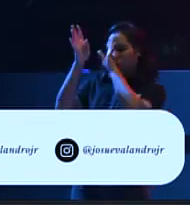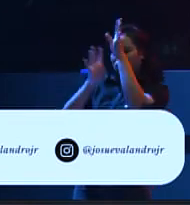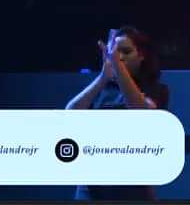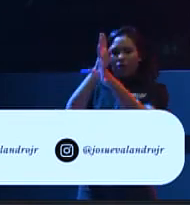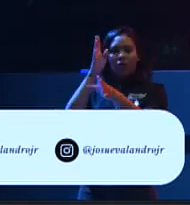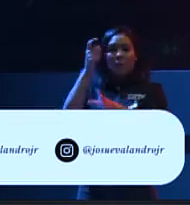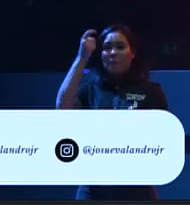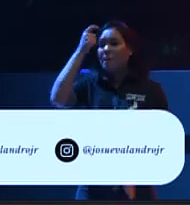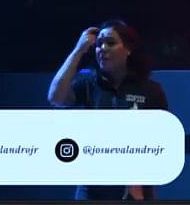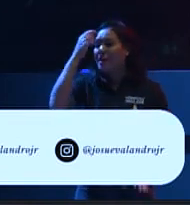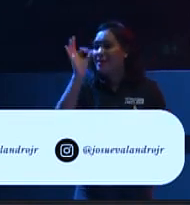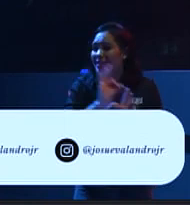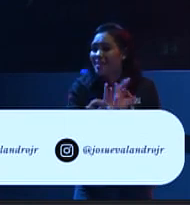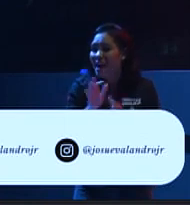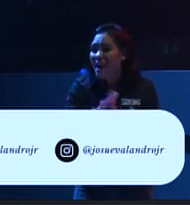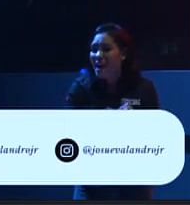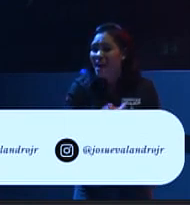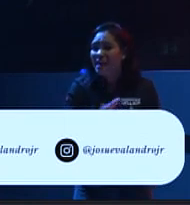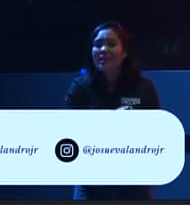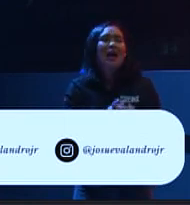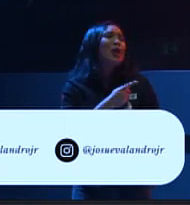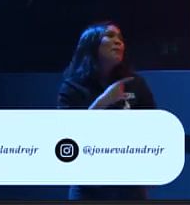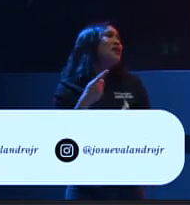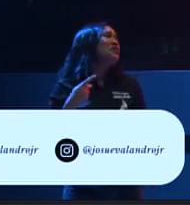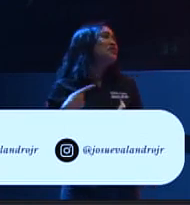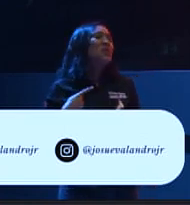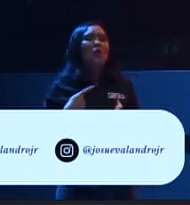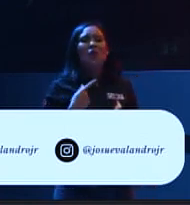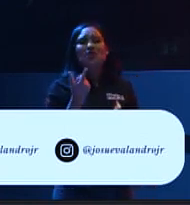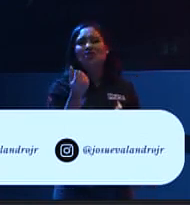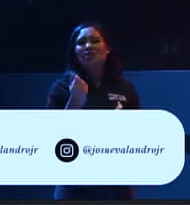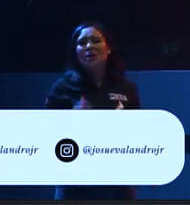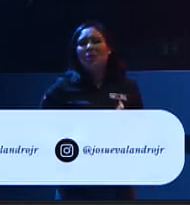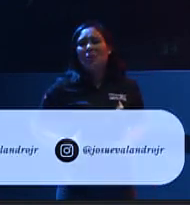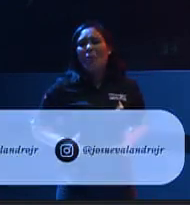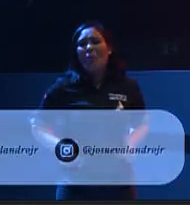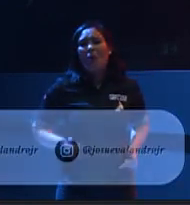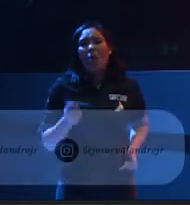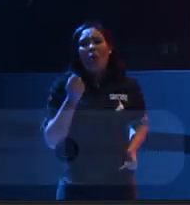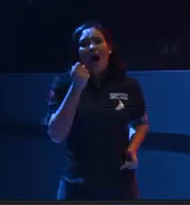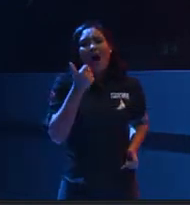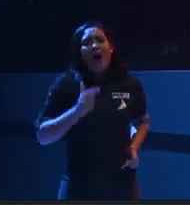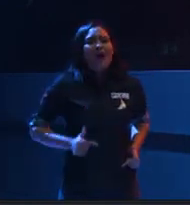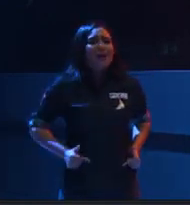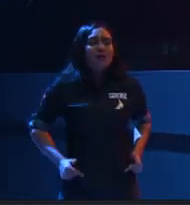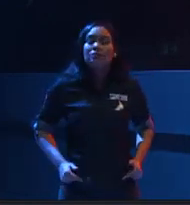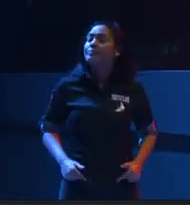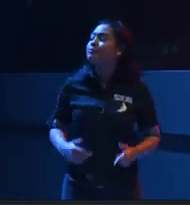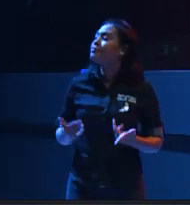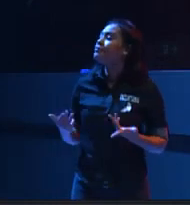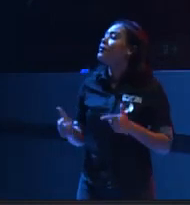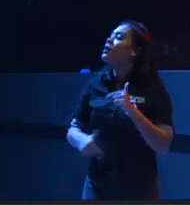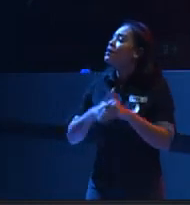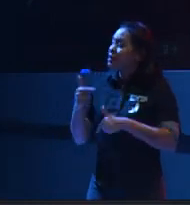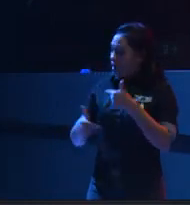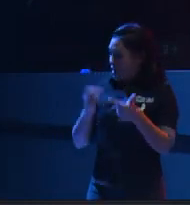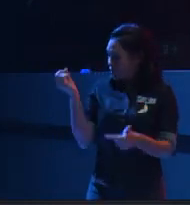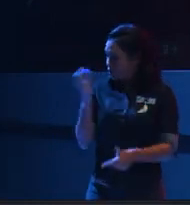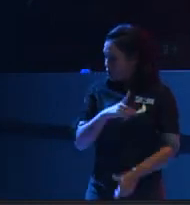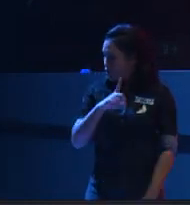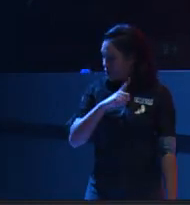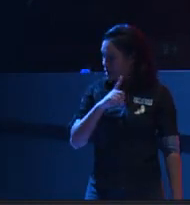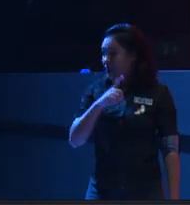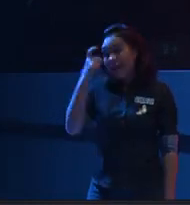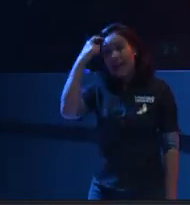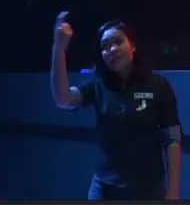pastor tá acabando dinheiro tem uma coisa para vender e tem um serviço novo para empreender tem alguma